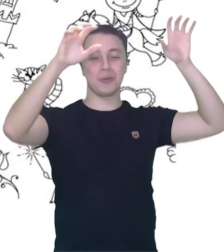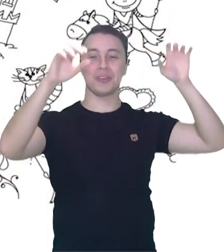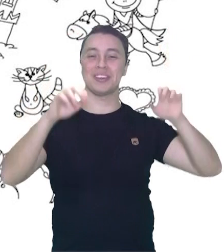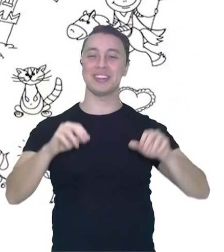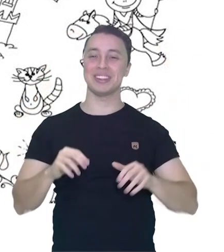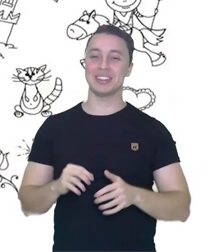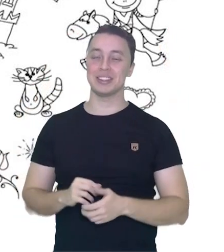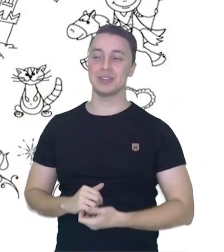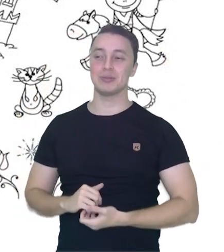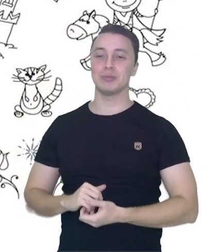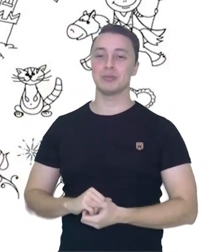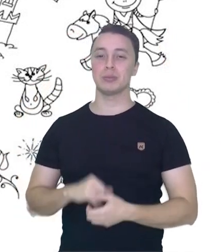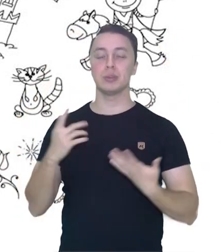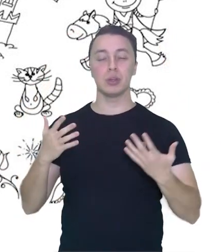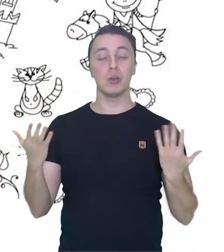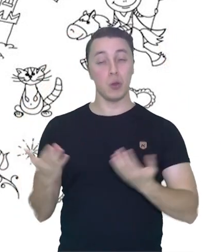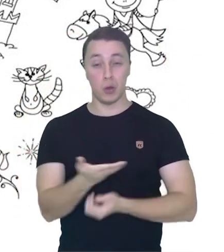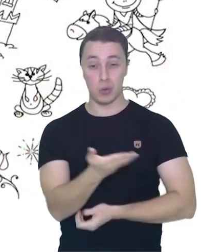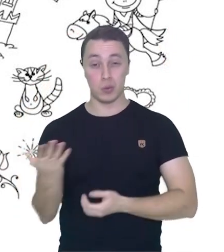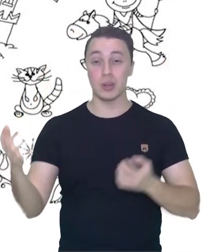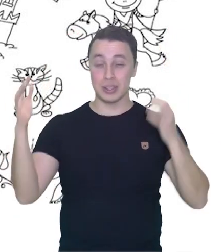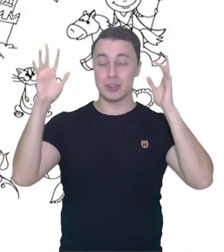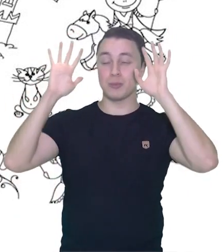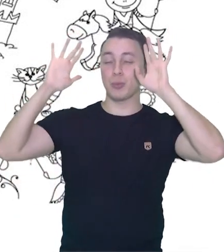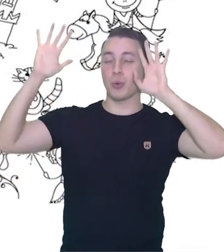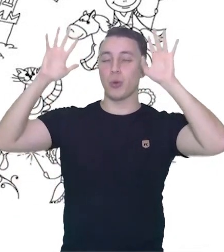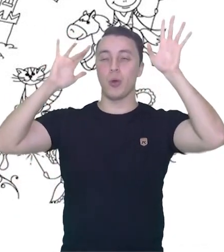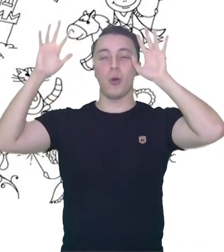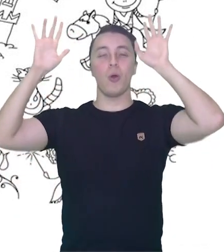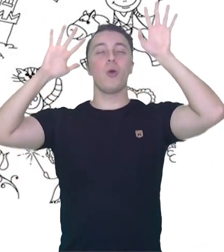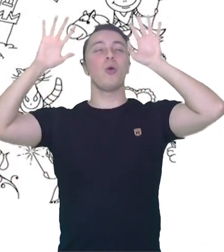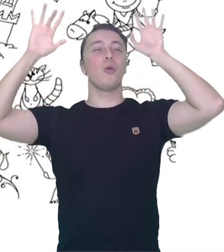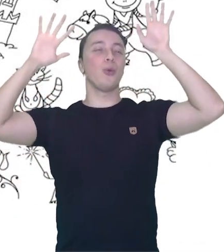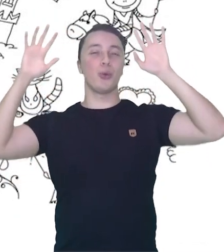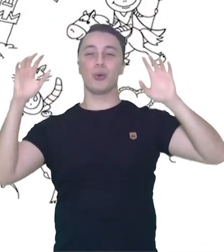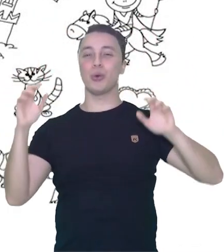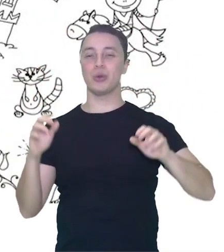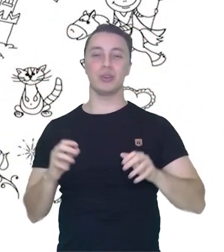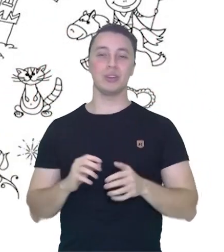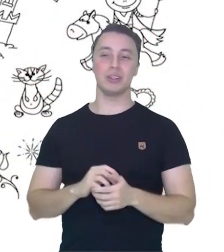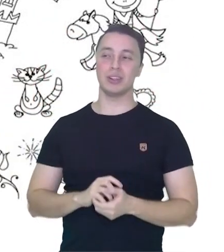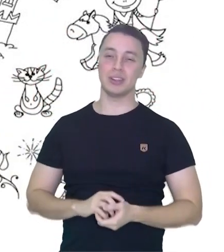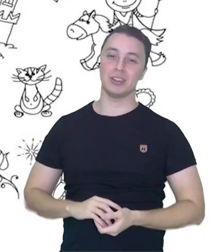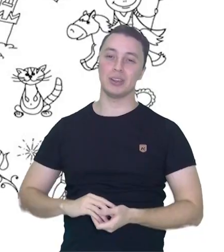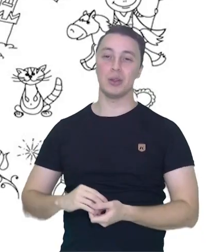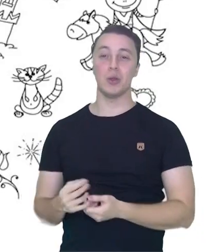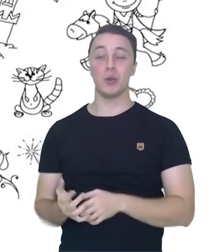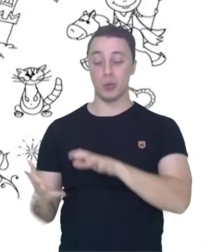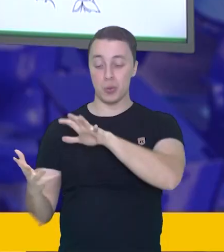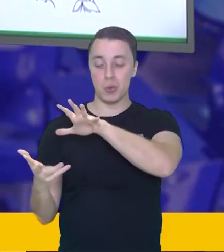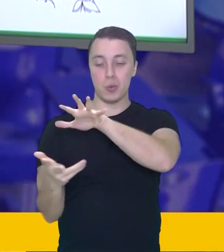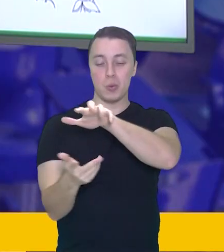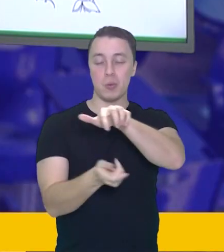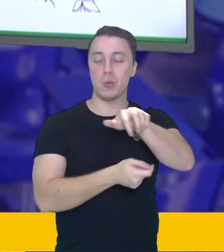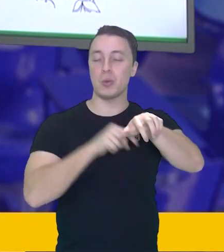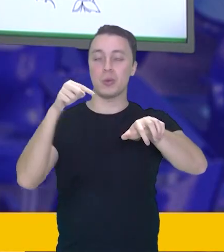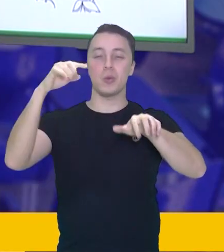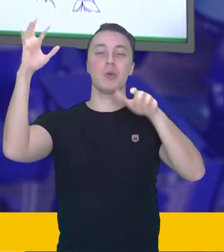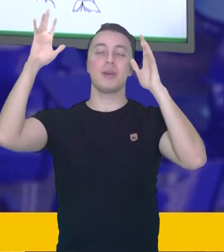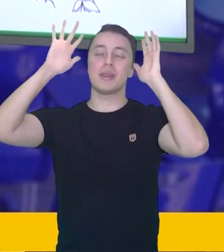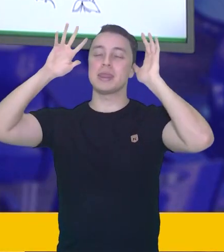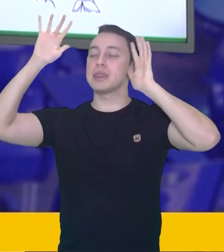isso, deixe sua imaginação voar para o mundo do Era Uma Vez. Então